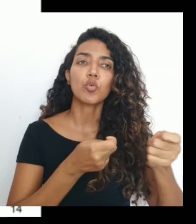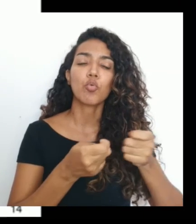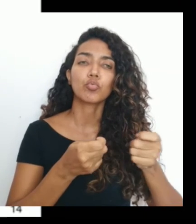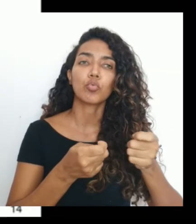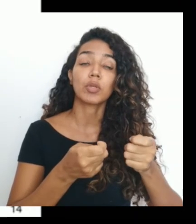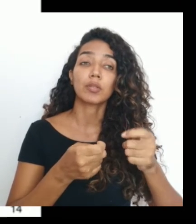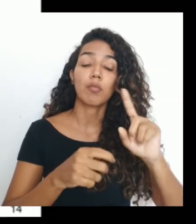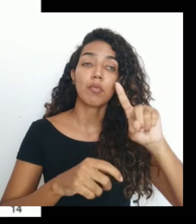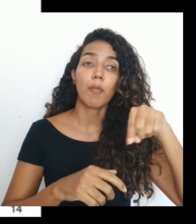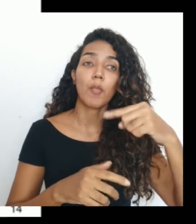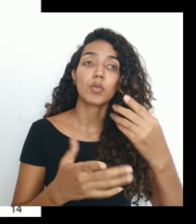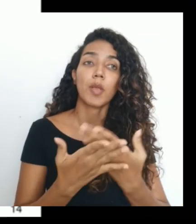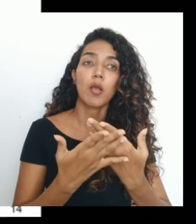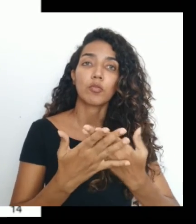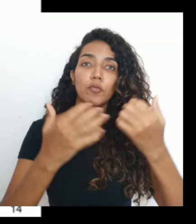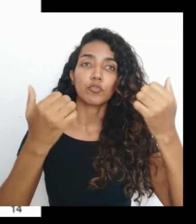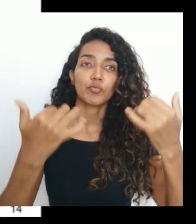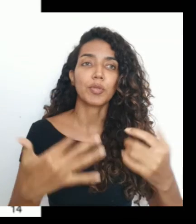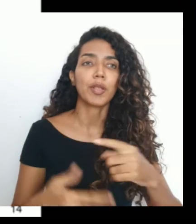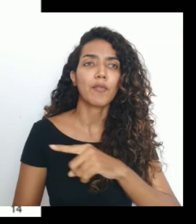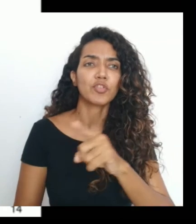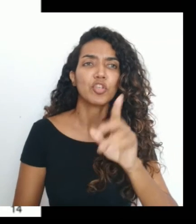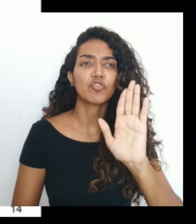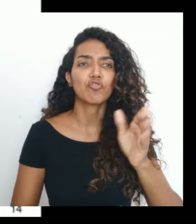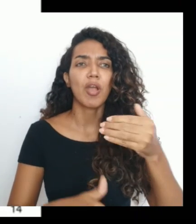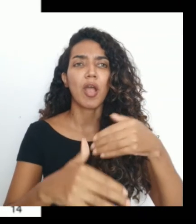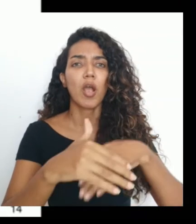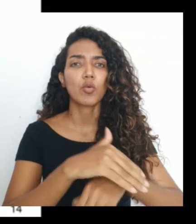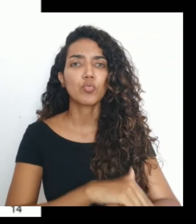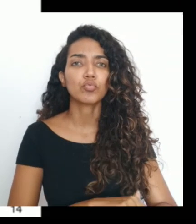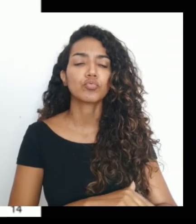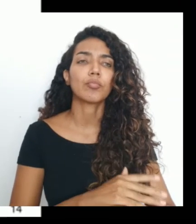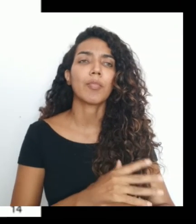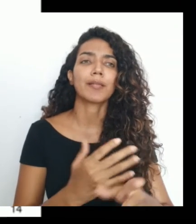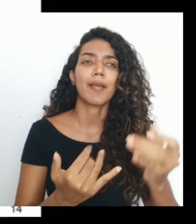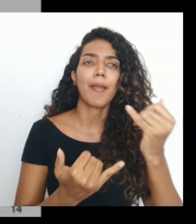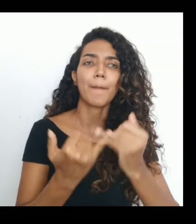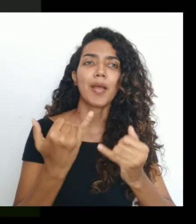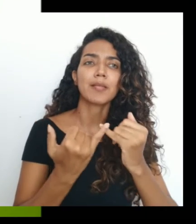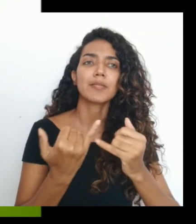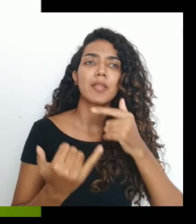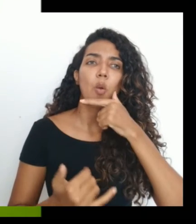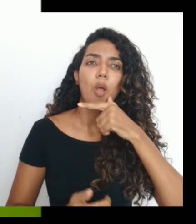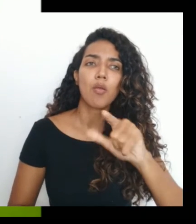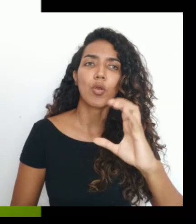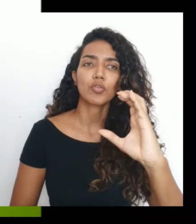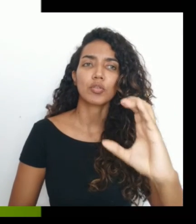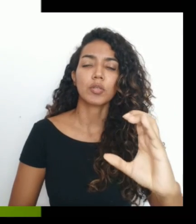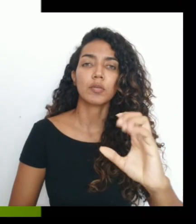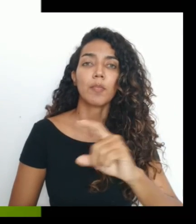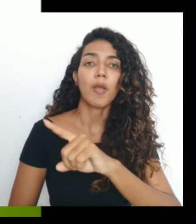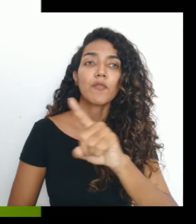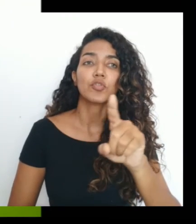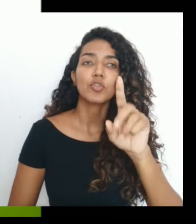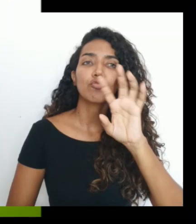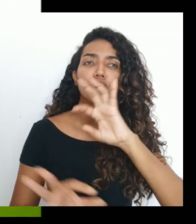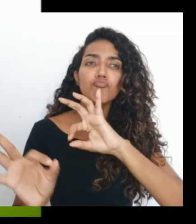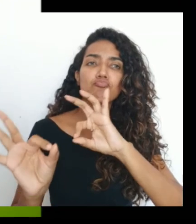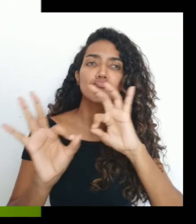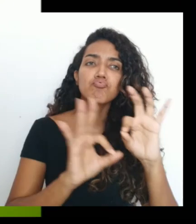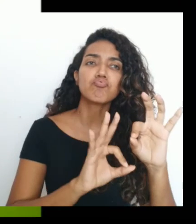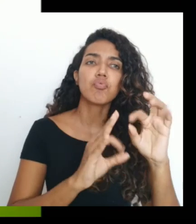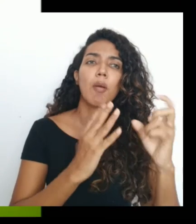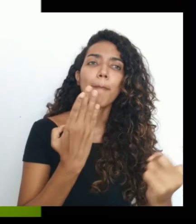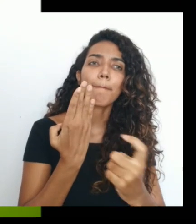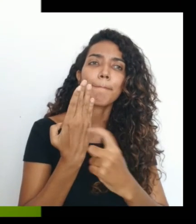estão acostumados com a sintaxe é muito parecida com a sintaxe de C. Para você que está assistindo esse vídeo, deixa um like, só para a gente